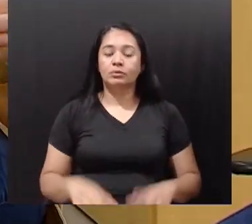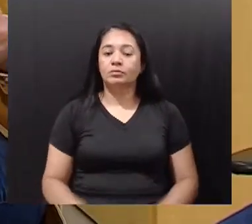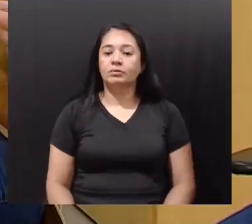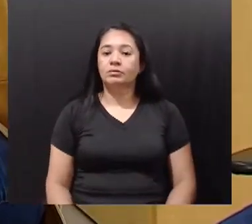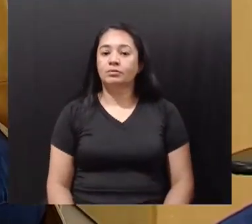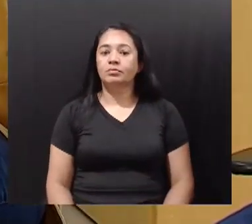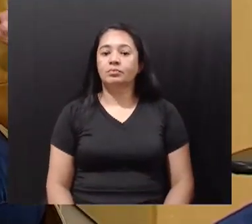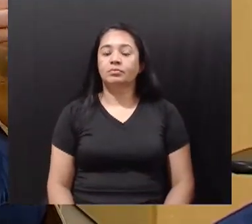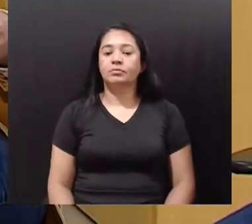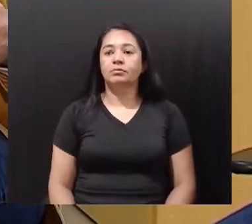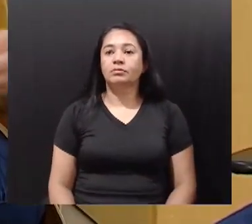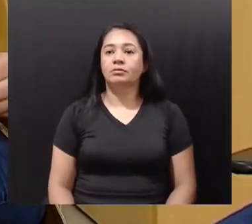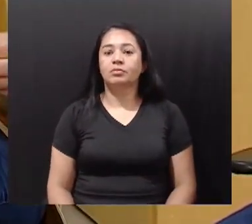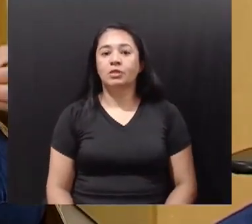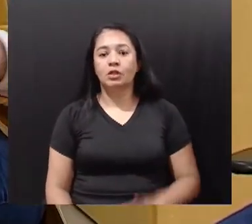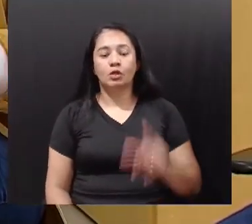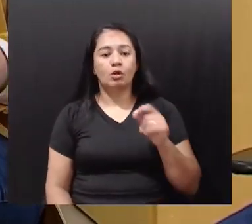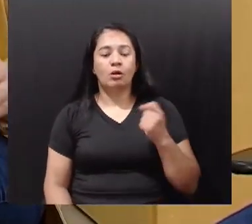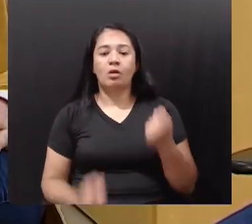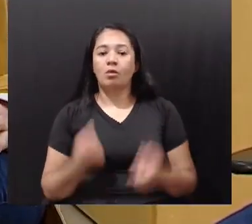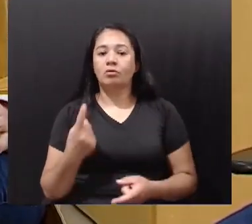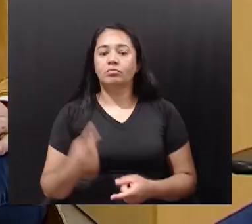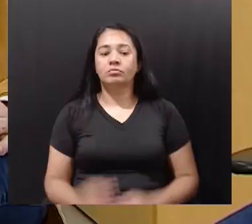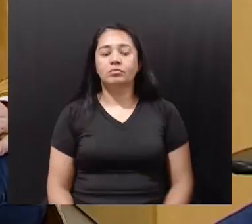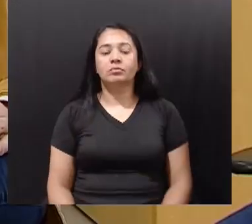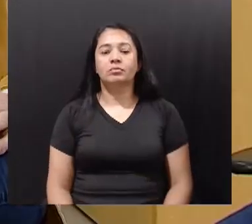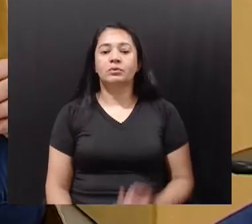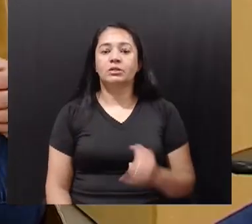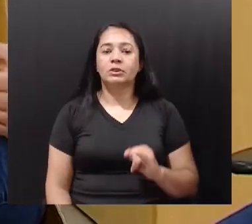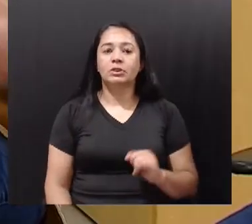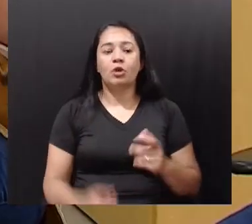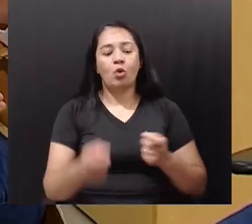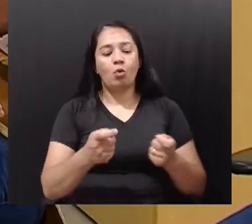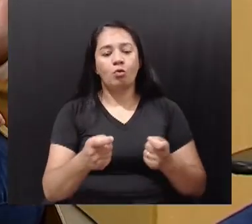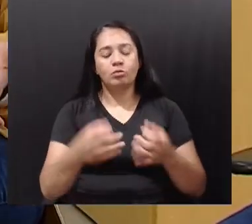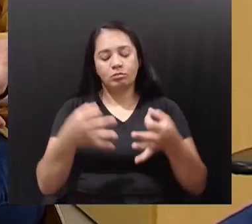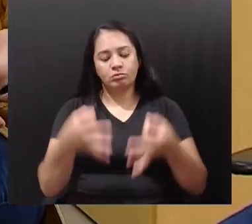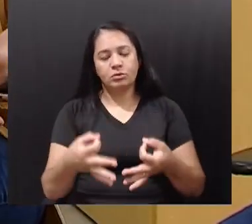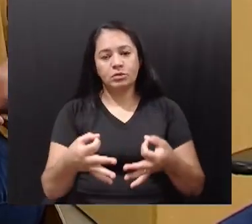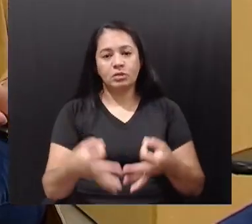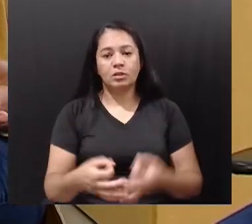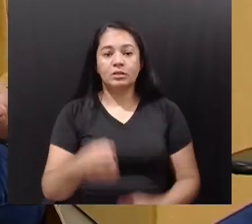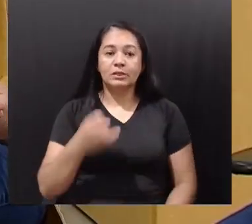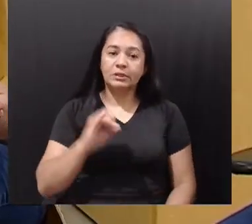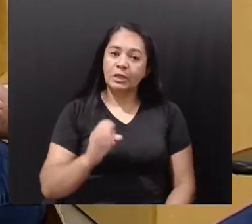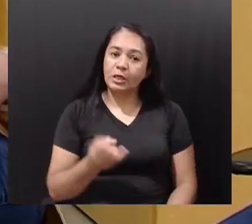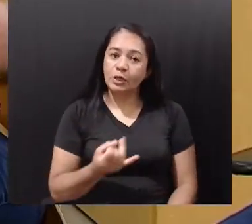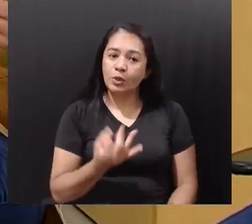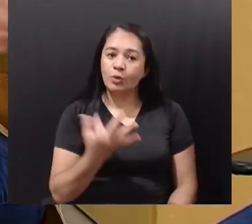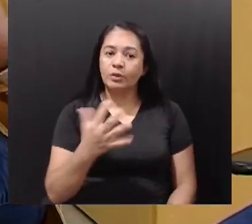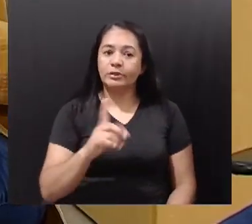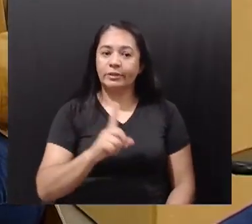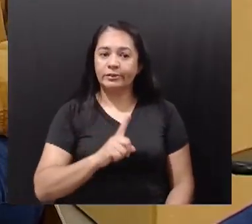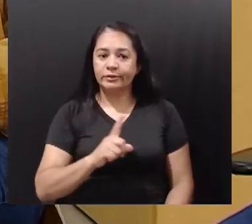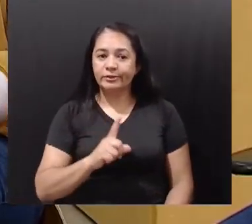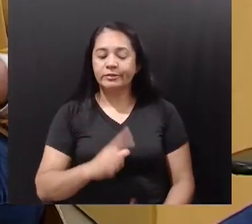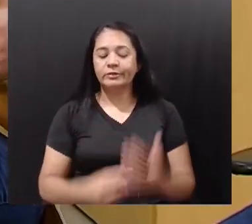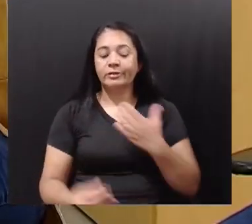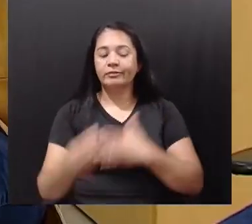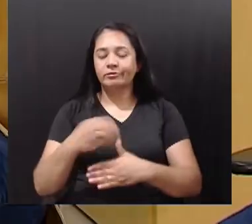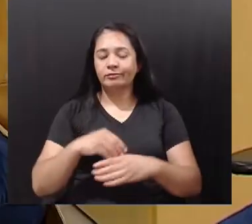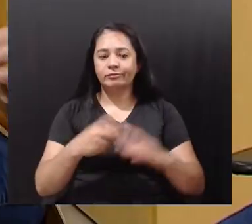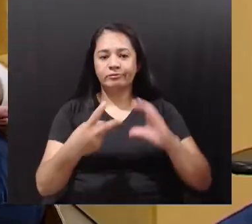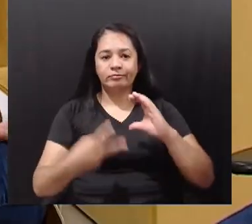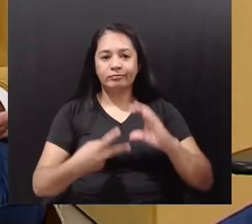almoxarifado, seleciona alguns itens para ver se o controle tem sido efetivo ou não, se a quantidade que a gente tem aqui na instituição, quantidade física,